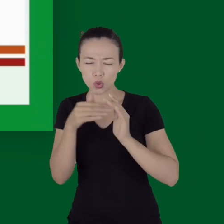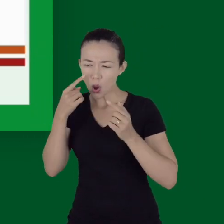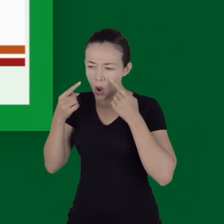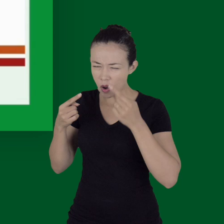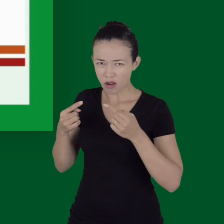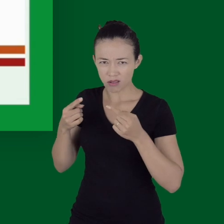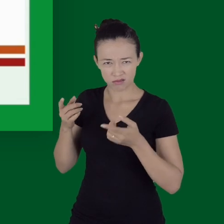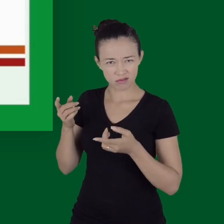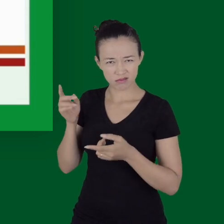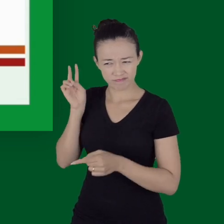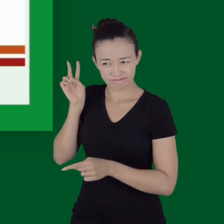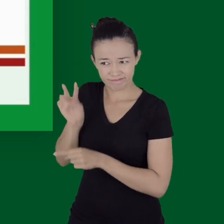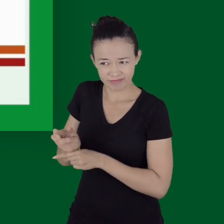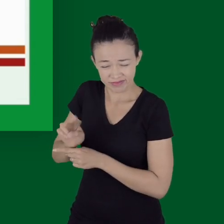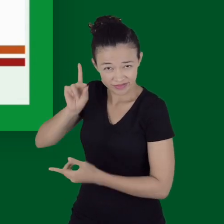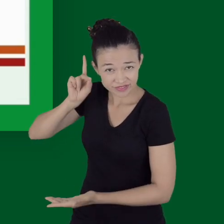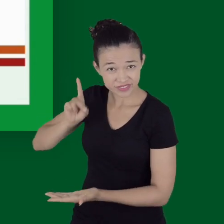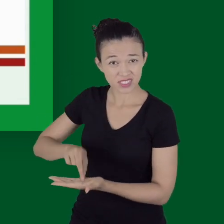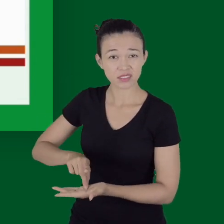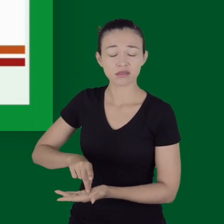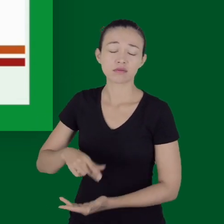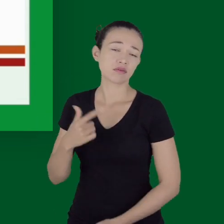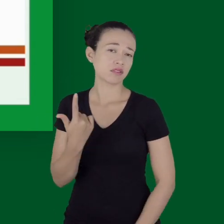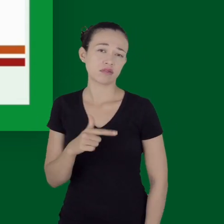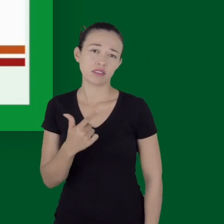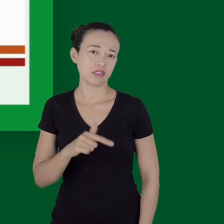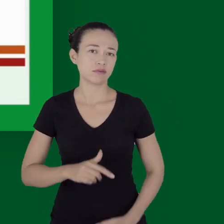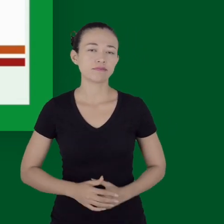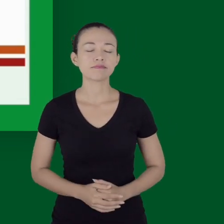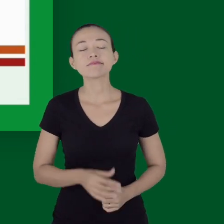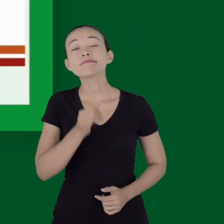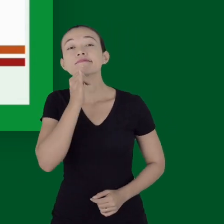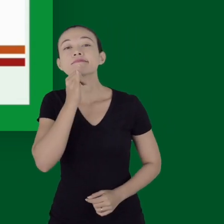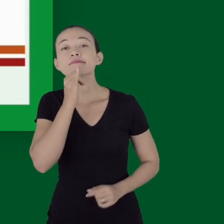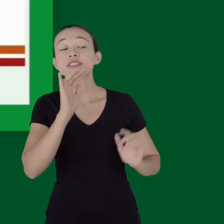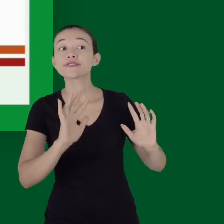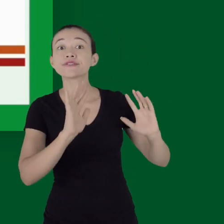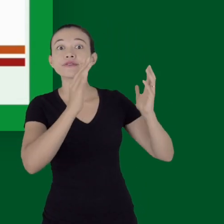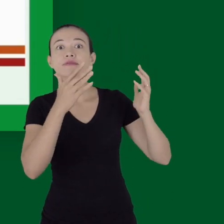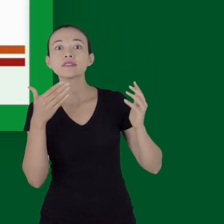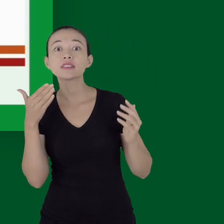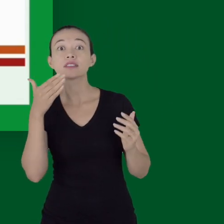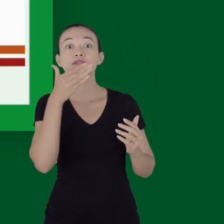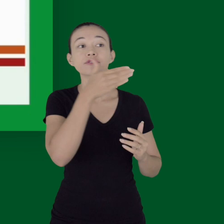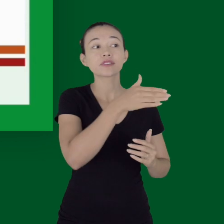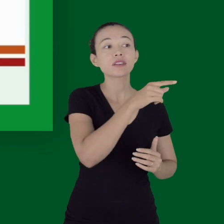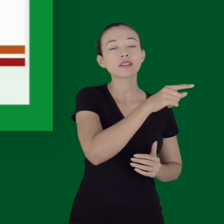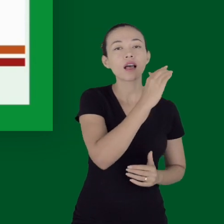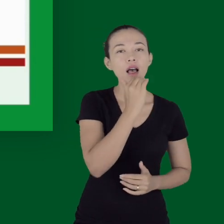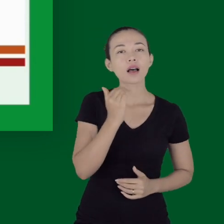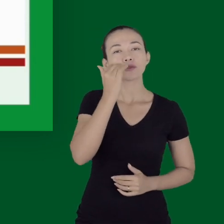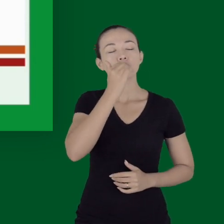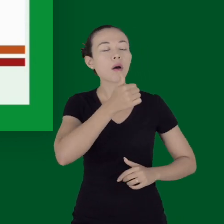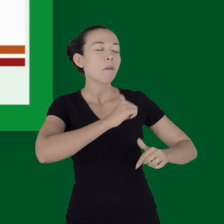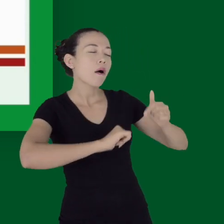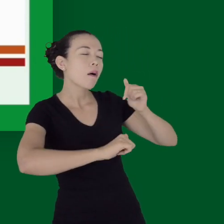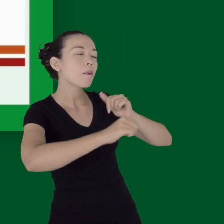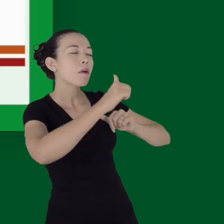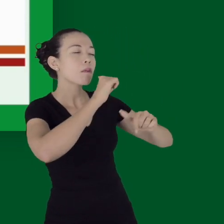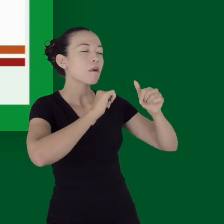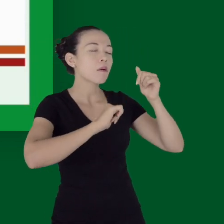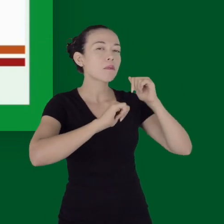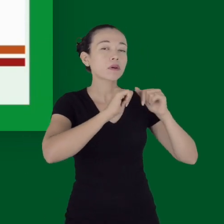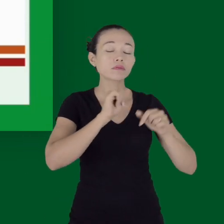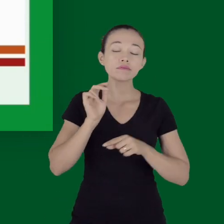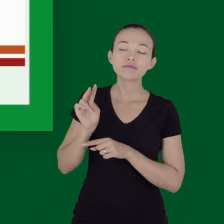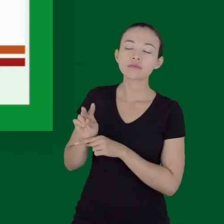se todo mundo cuida, ninguém de fato está cuidando, né? Então, nesses eventos, é muito comum que o afogamento, né, ocorra no